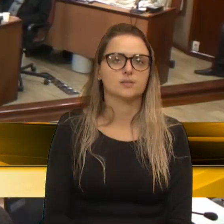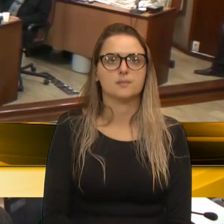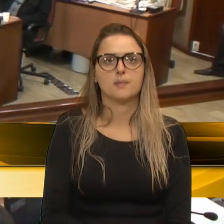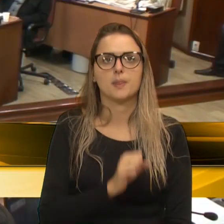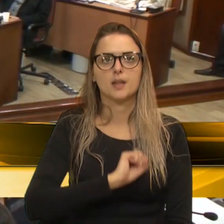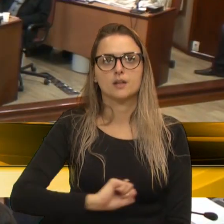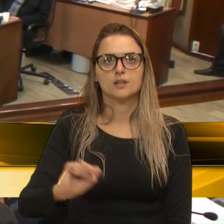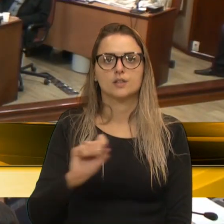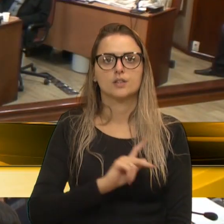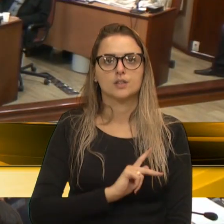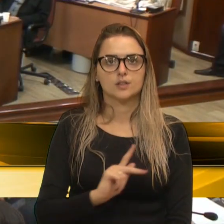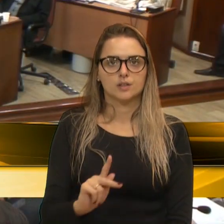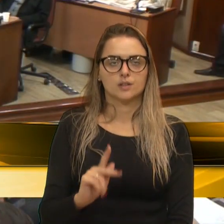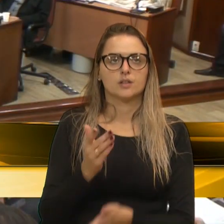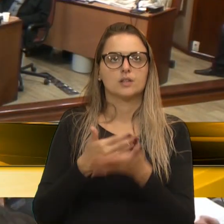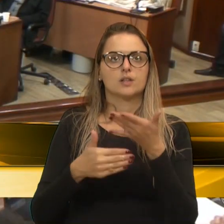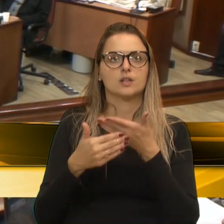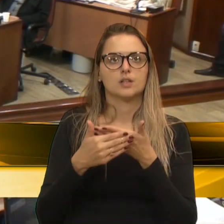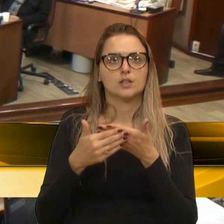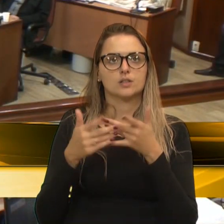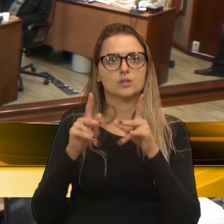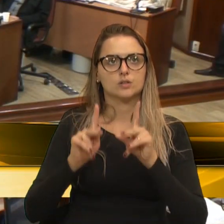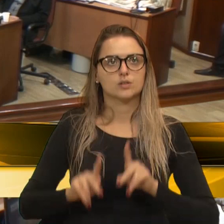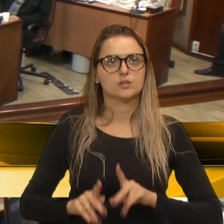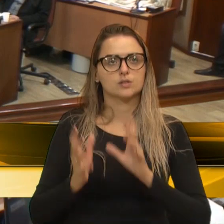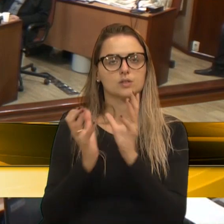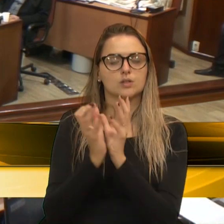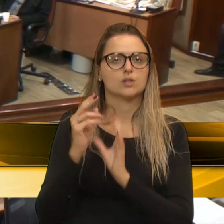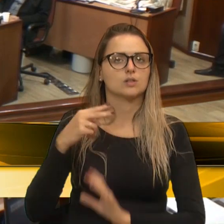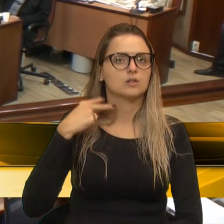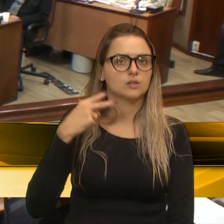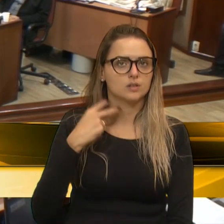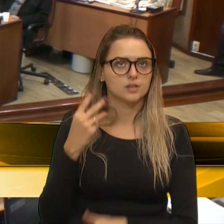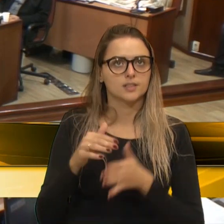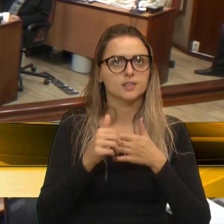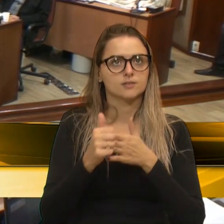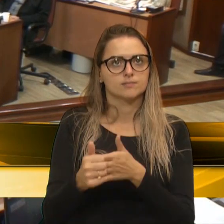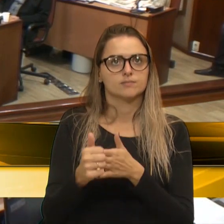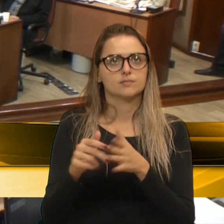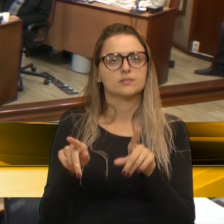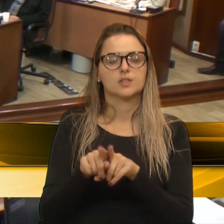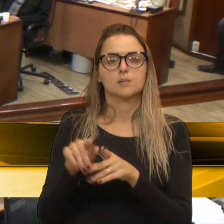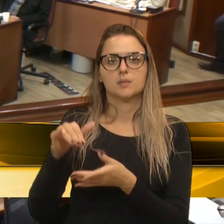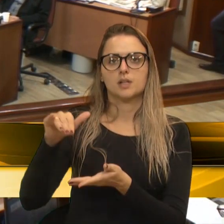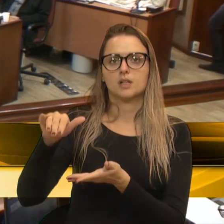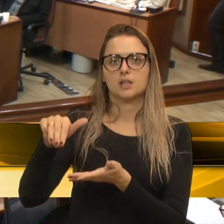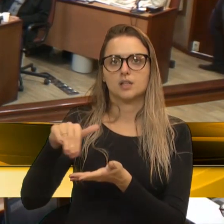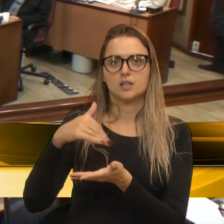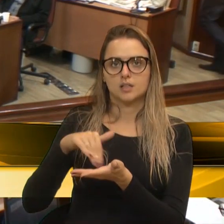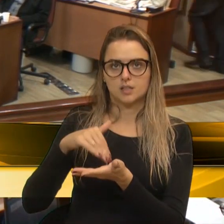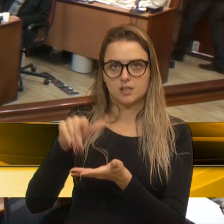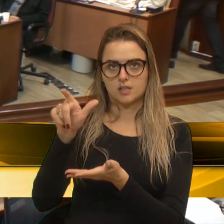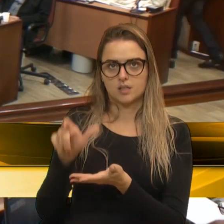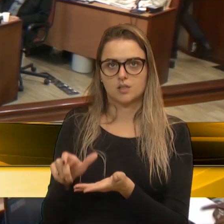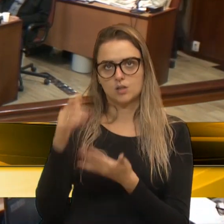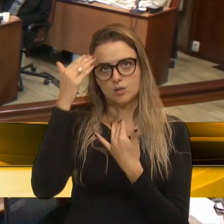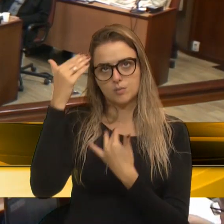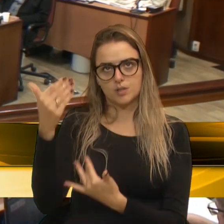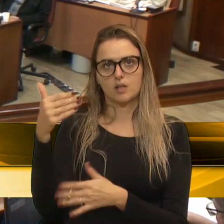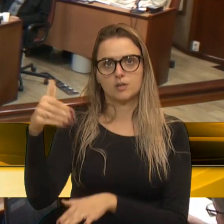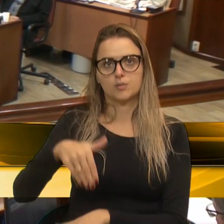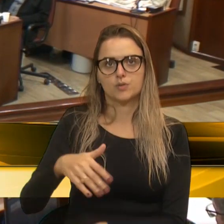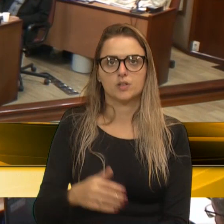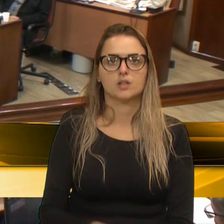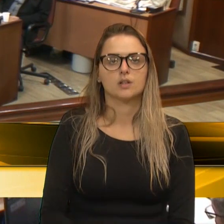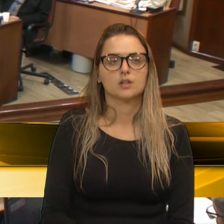Senhor presidente, a todos os demais colegas vereadores que aqui nos acompanham, ao nosso secretário, obrigada por ter vindo.